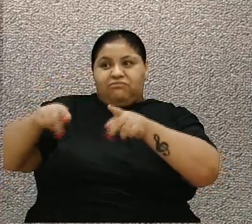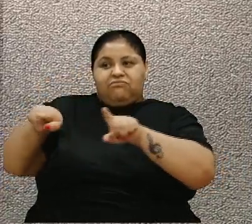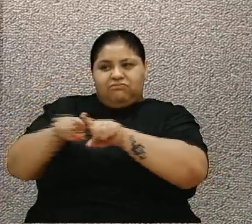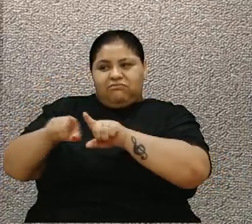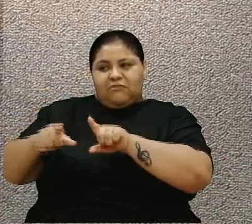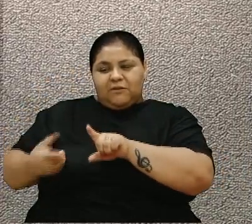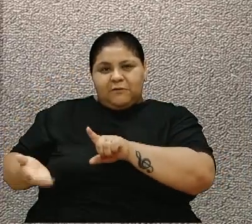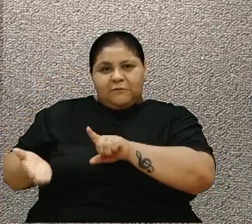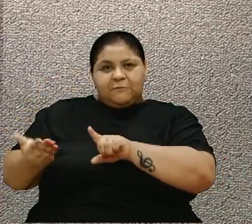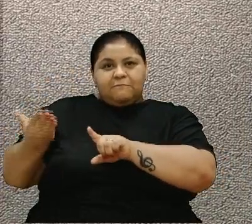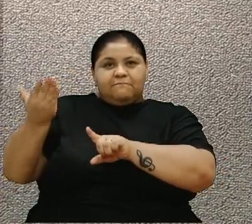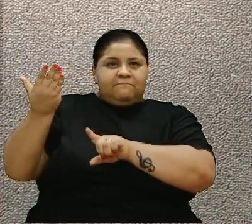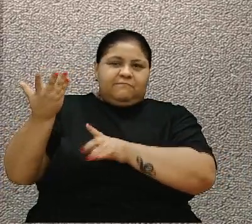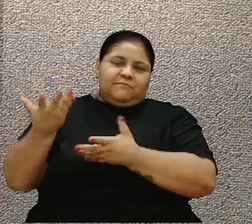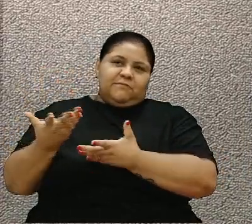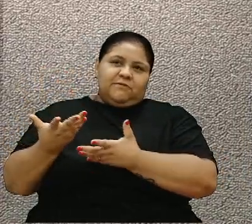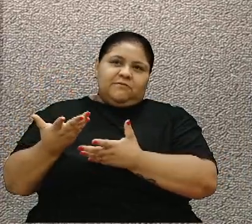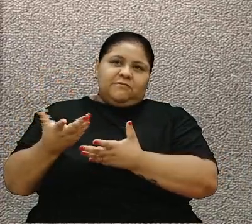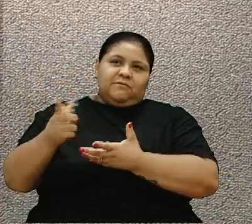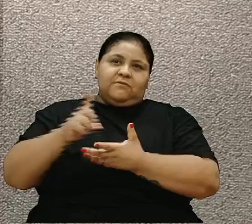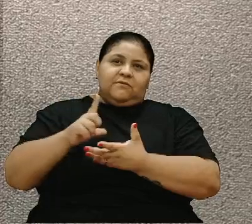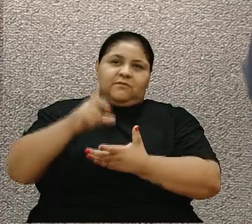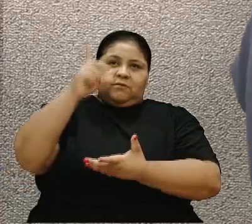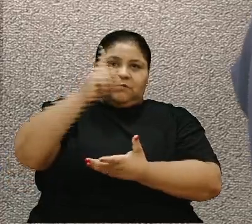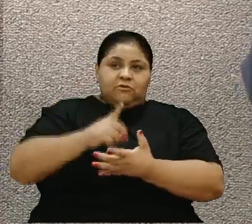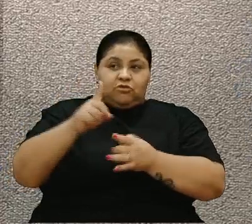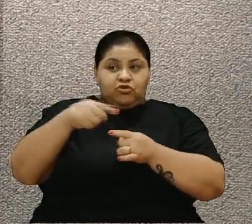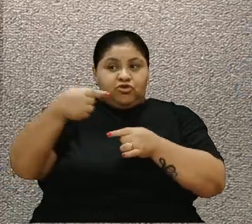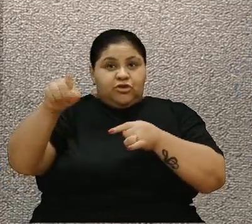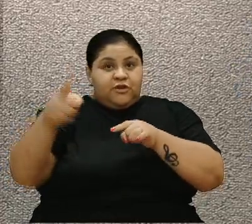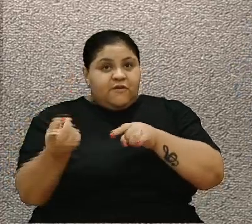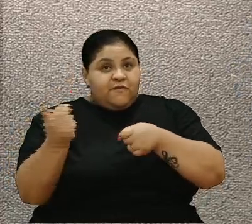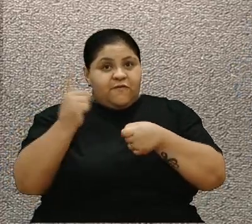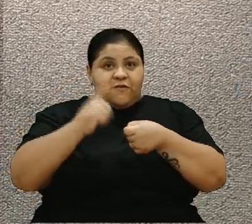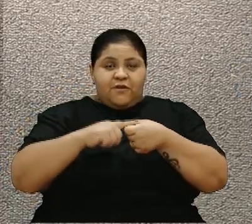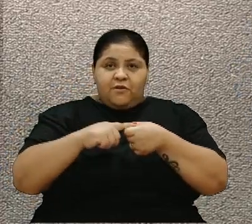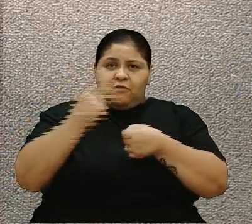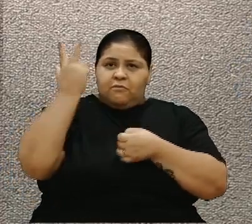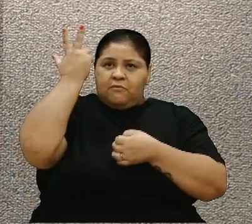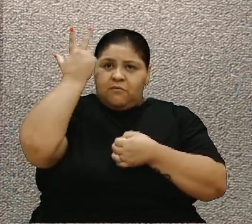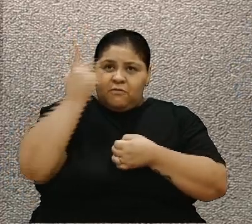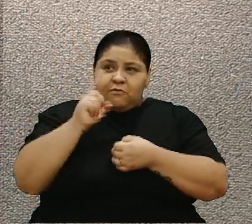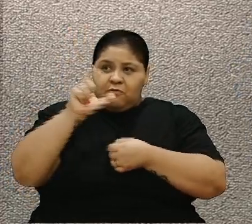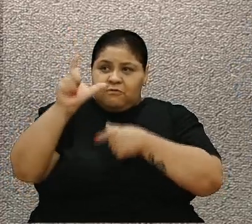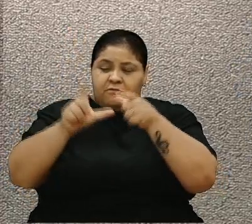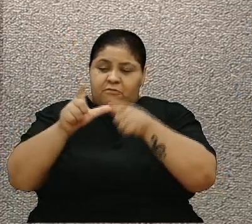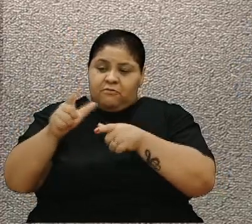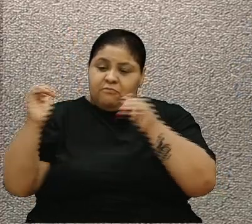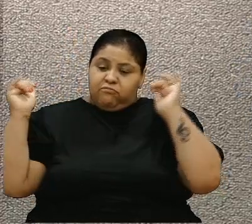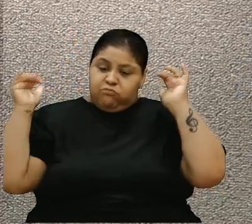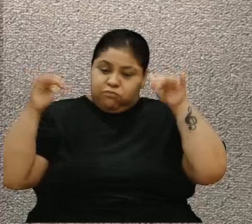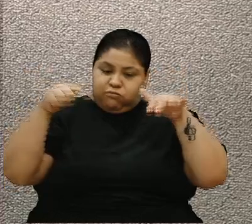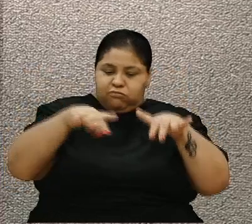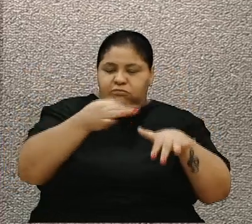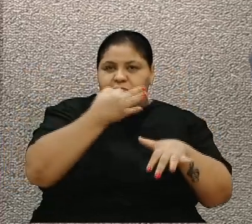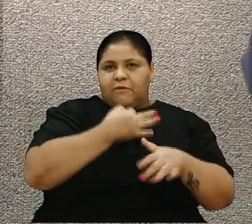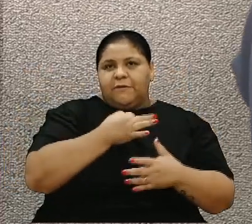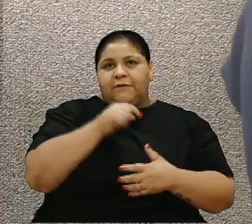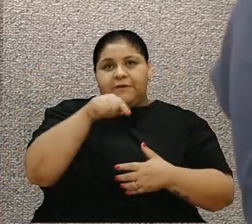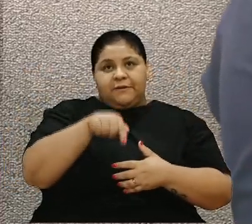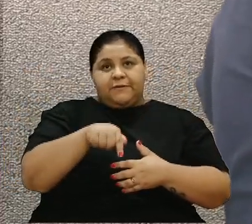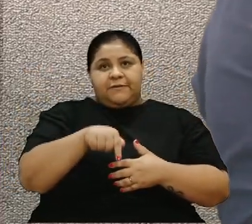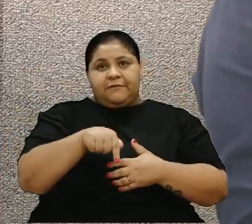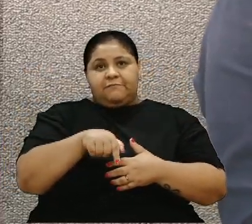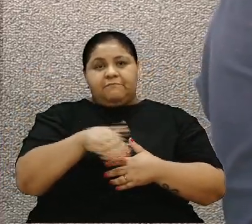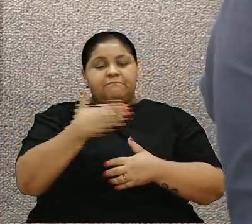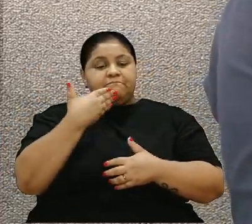só do nosso município. E como tem um direito de ir e vir, naturalmente as pessoas vêm para cá ou são trazidas. E essa abordagem é